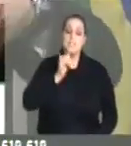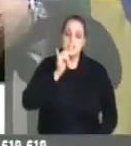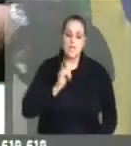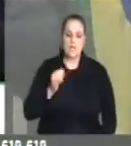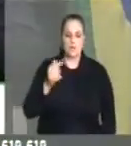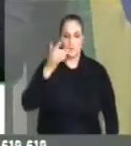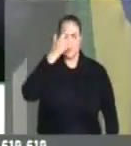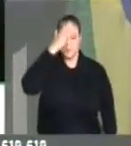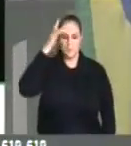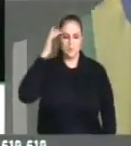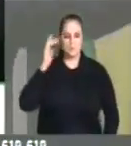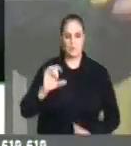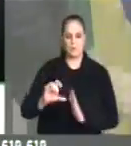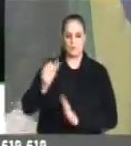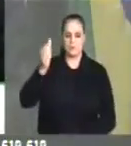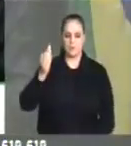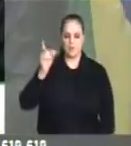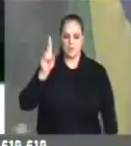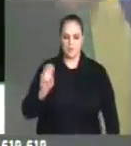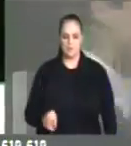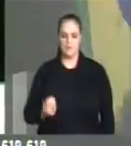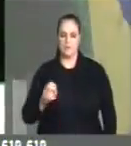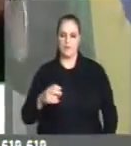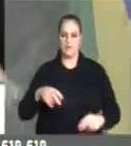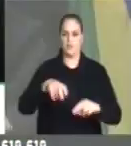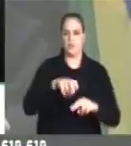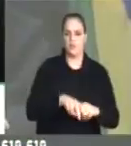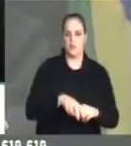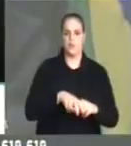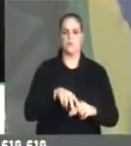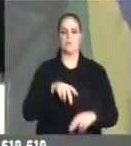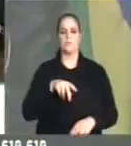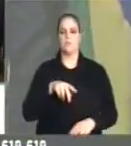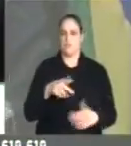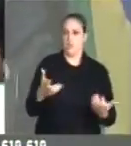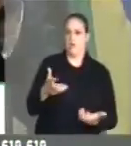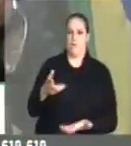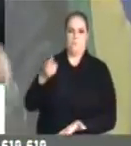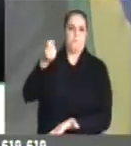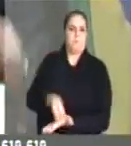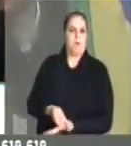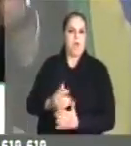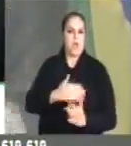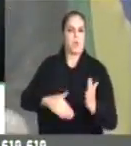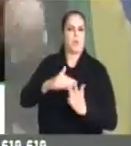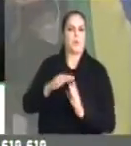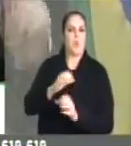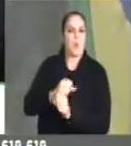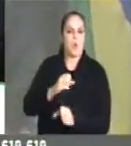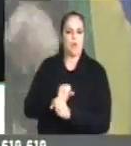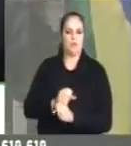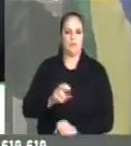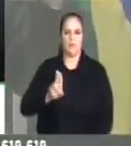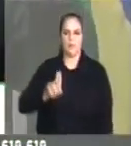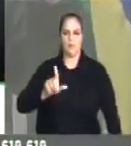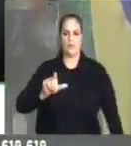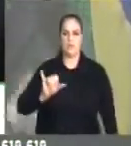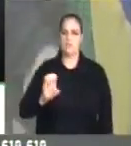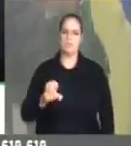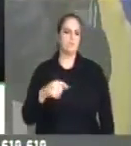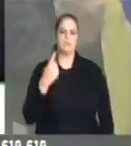vez sentava ali queria pagar a conta toda, era a última vez. Ulisses achava que a conta tinha que ser